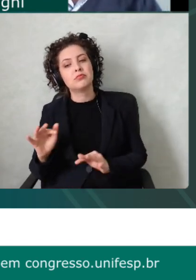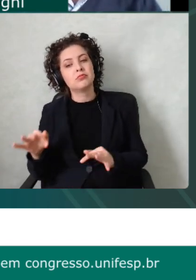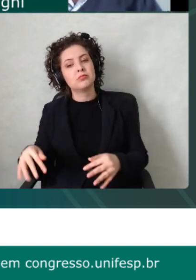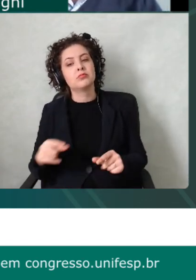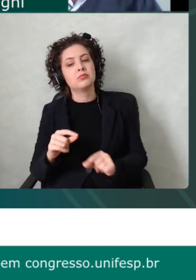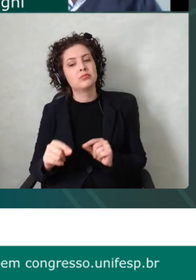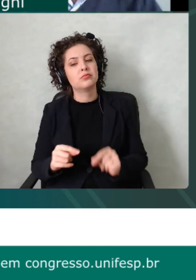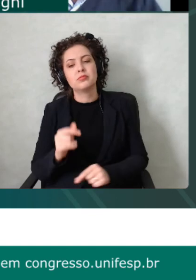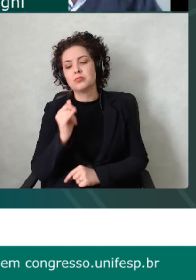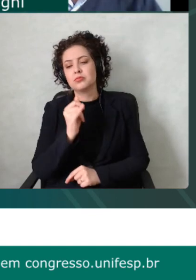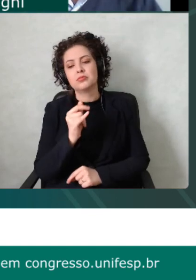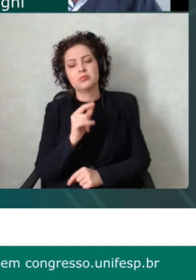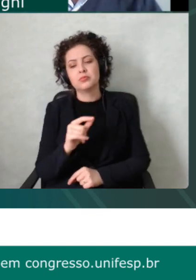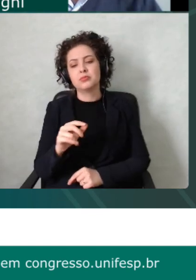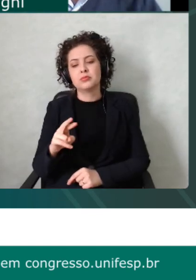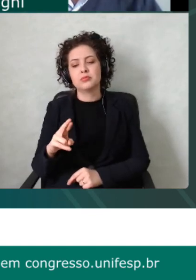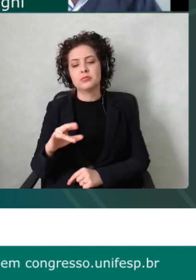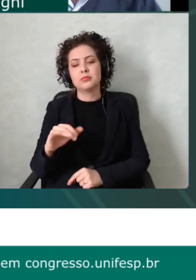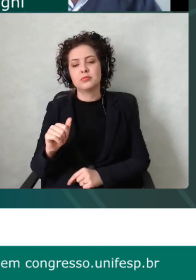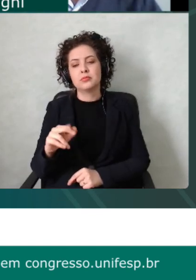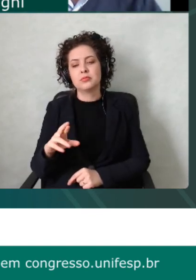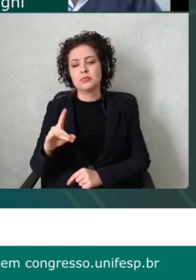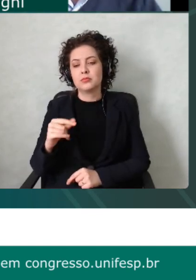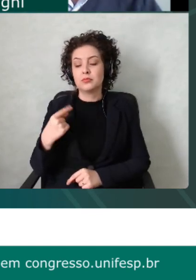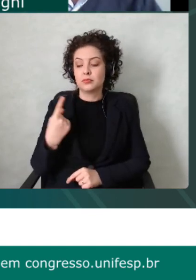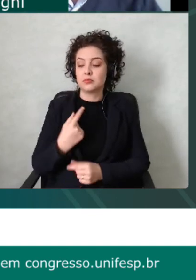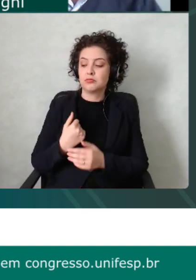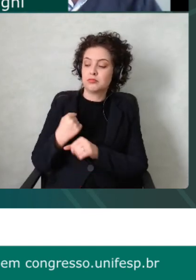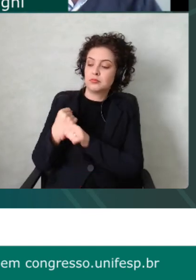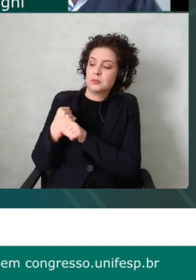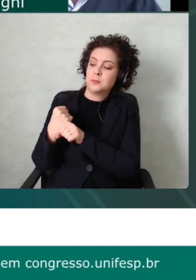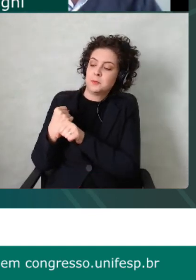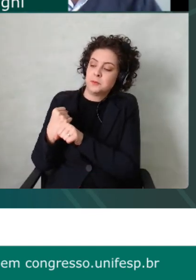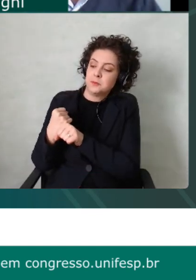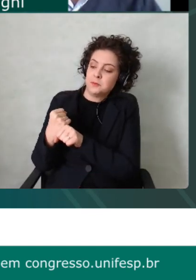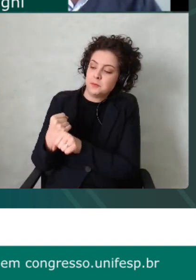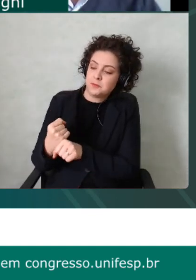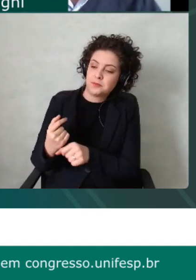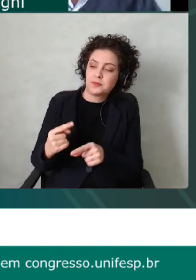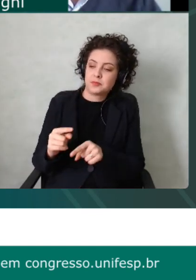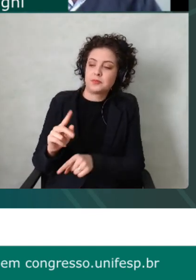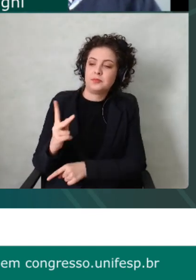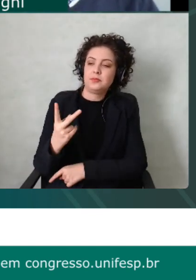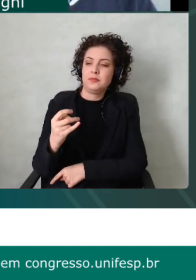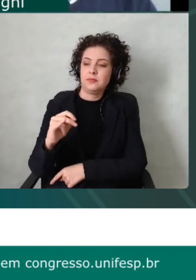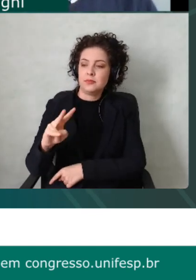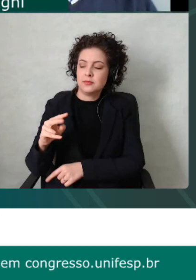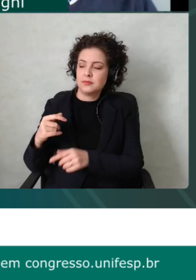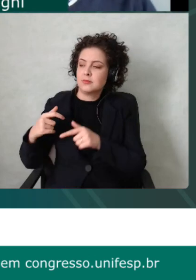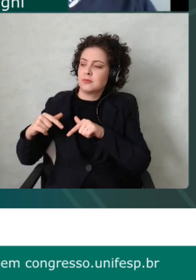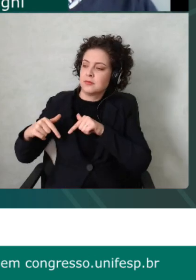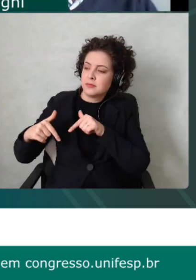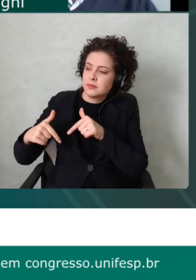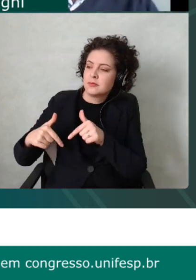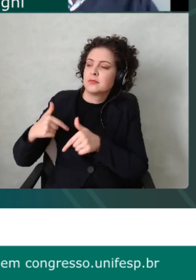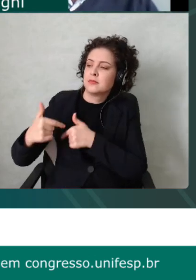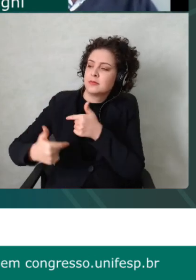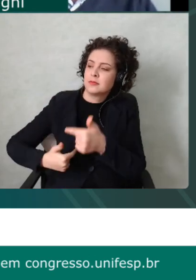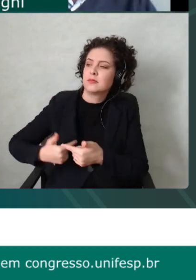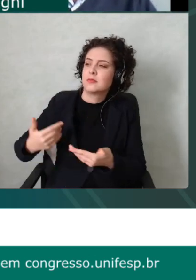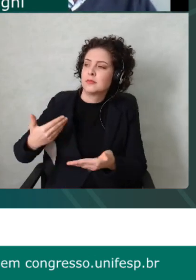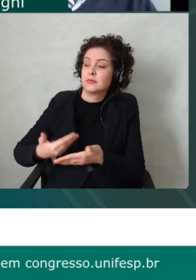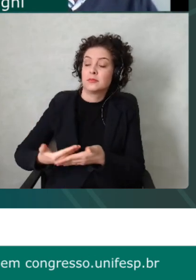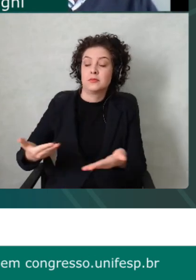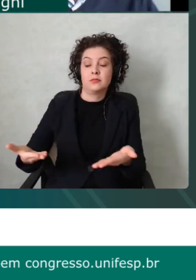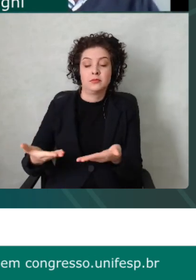para nós, porque a gente levou muitos anos nessa luta contra o HIV, então, e agora nós chegamos aí no momento aí com